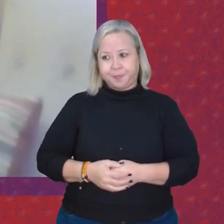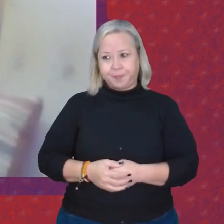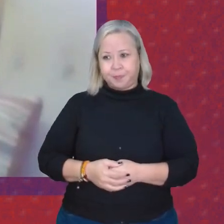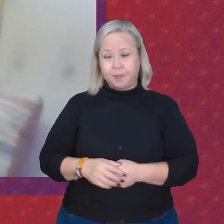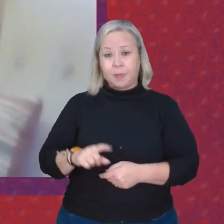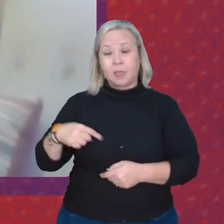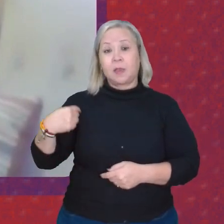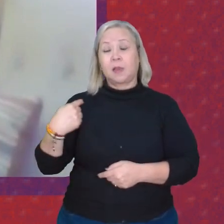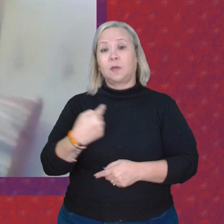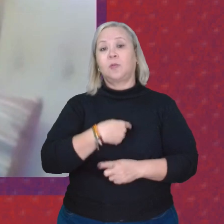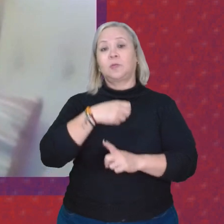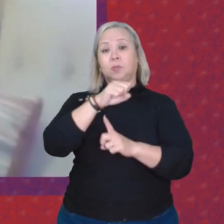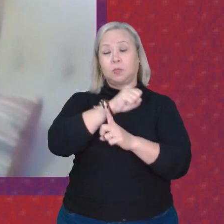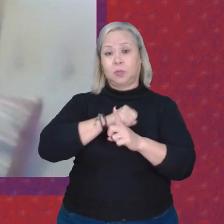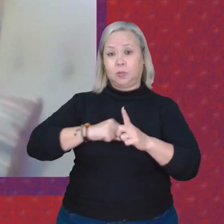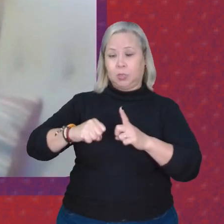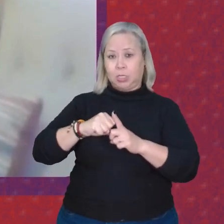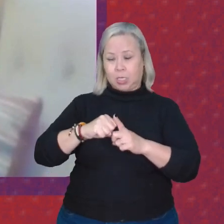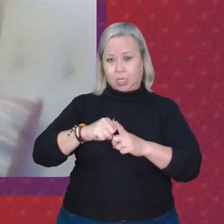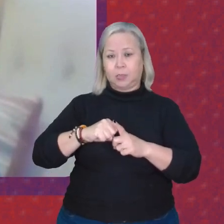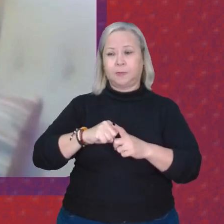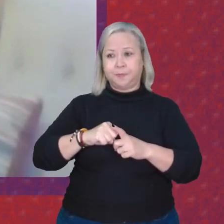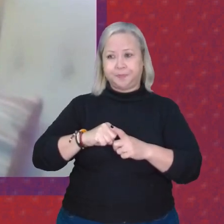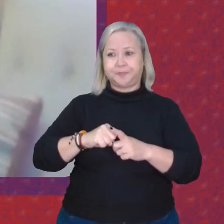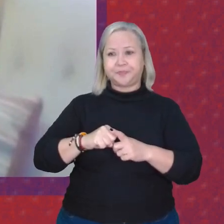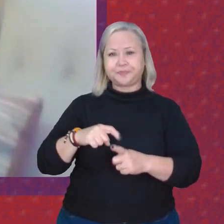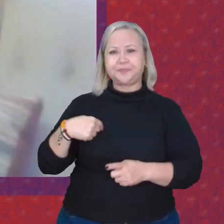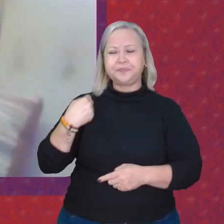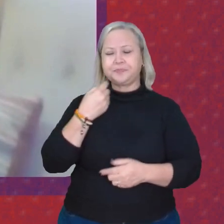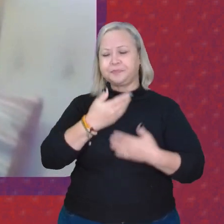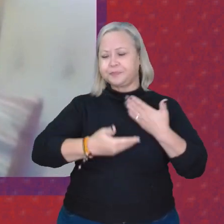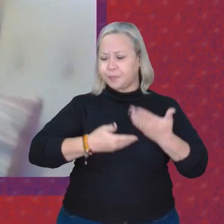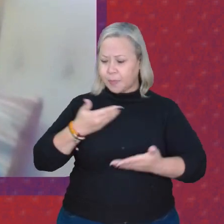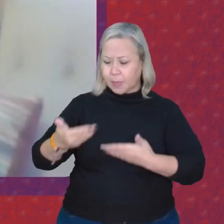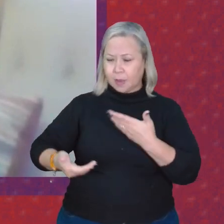nossas sociedades, a gente convive